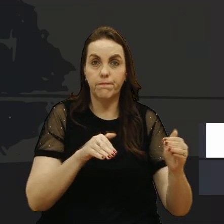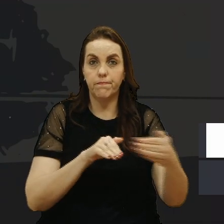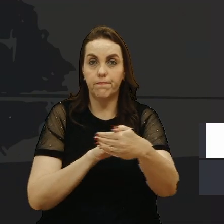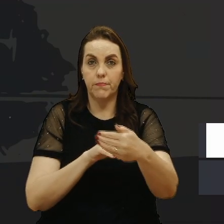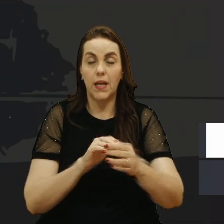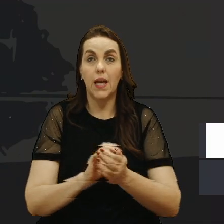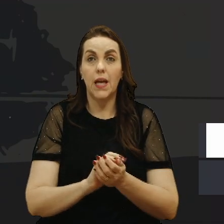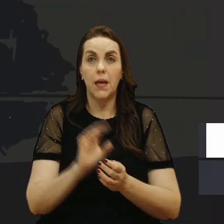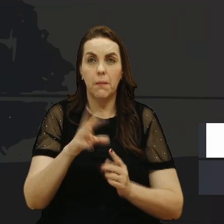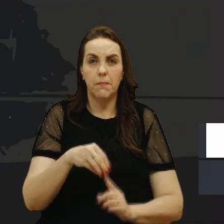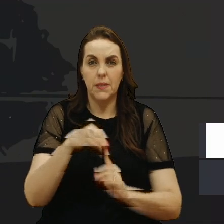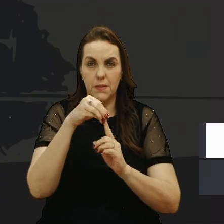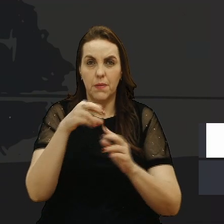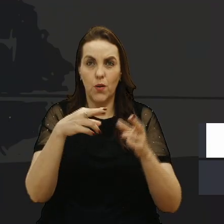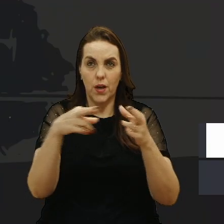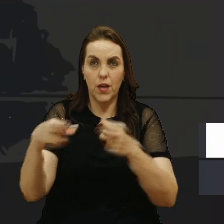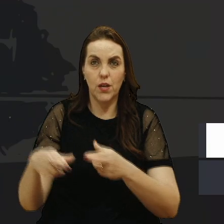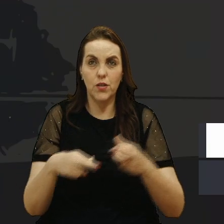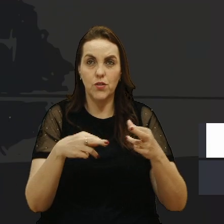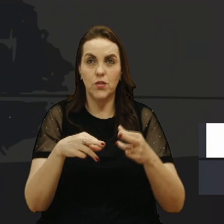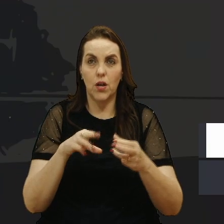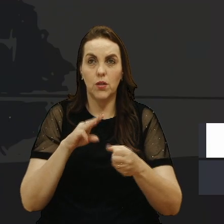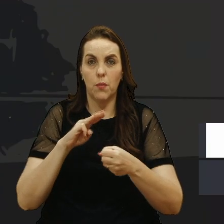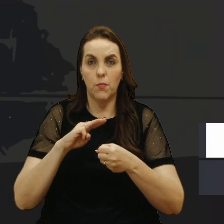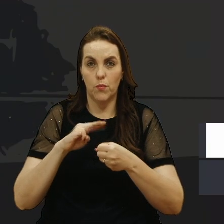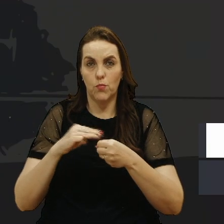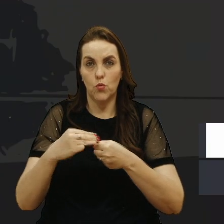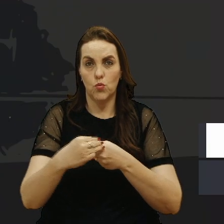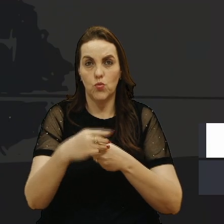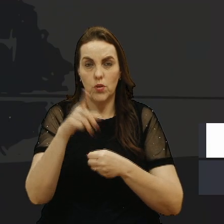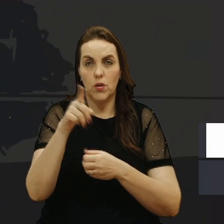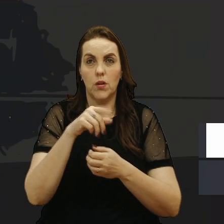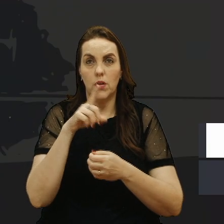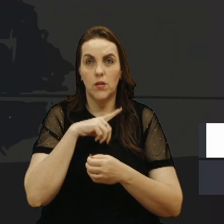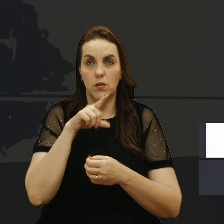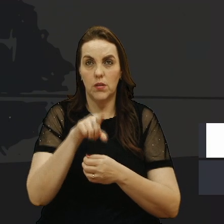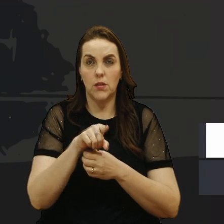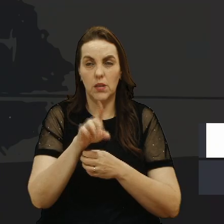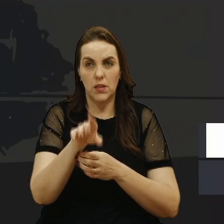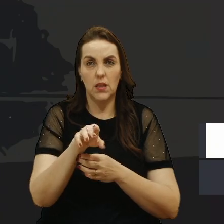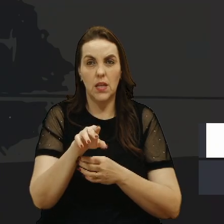ver na região daquela Mundial Foods, né? Próximo ali ao viaduto do Torto, no KM